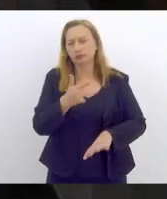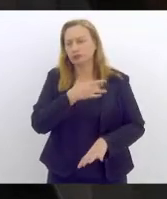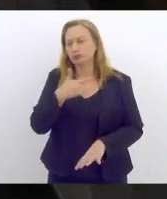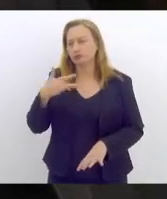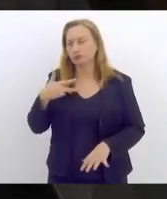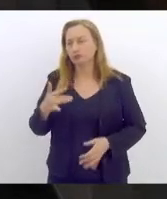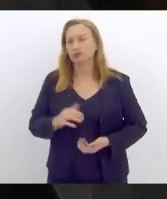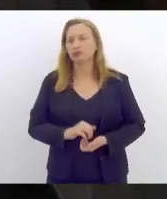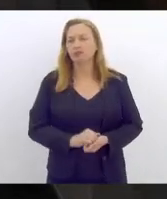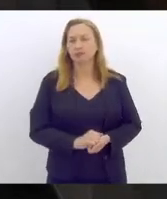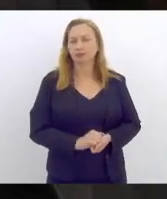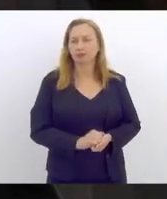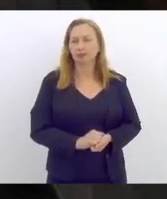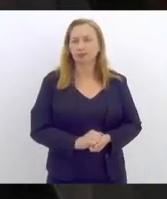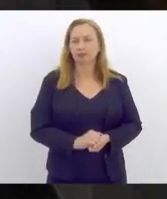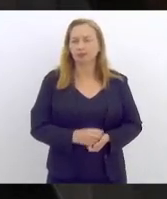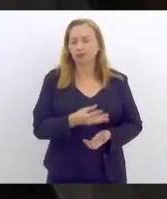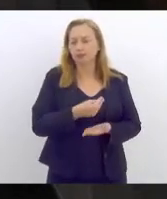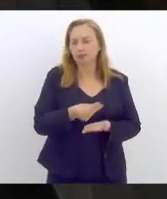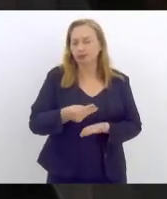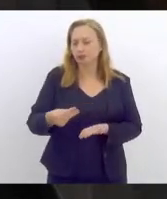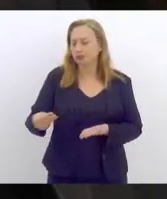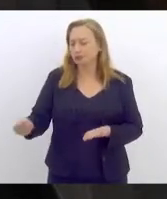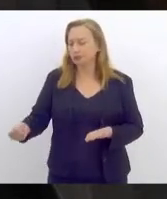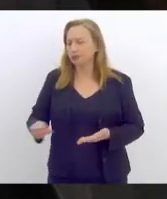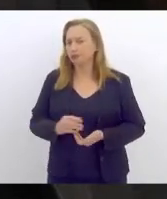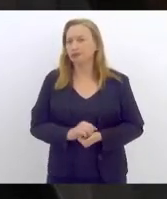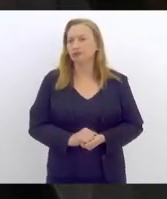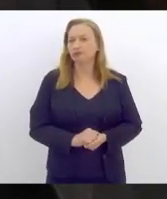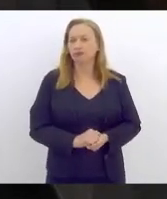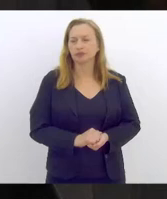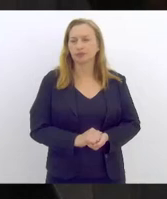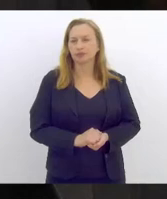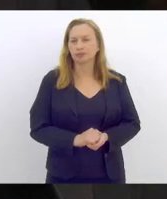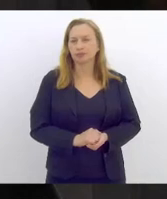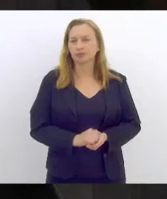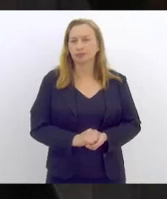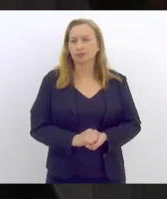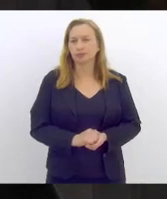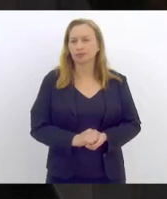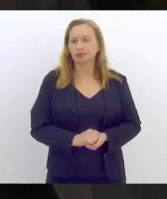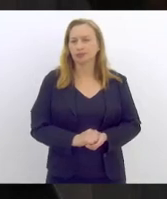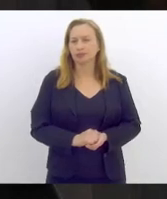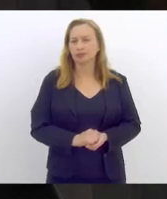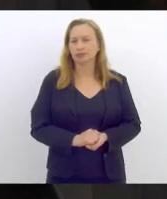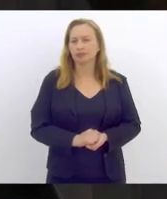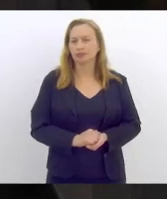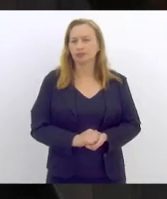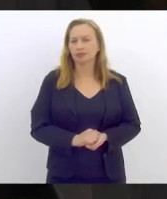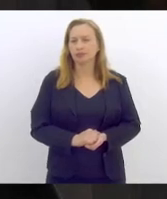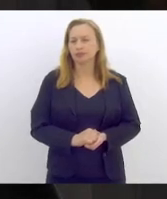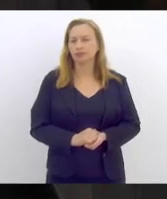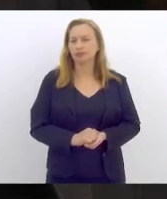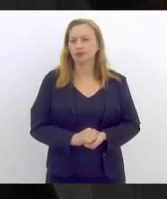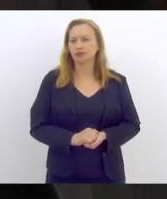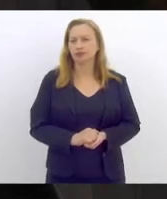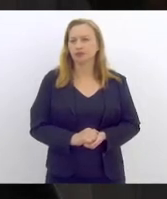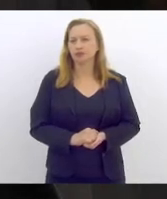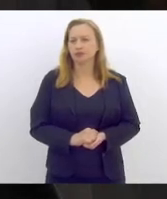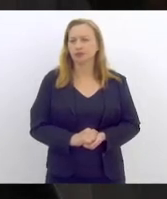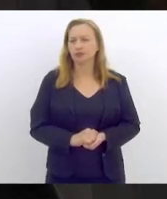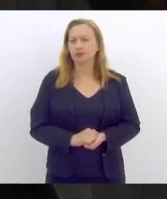saúde para distribuir aos senhores do Poder aqueles que tem poder